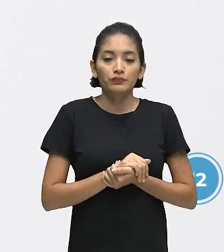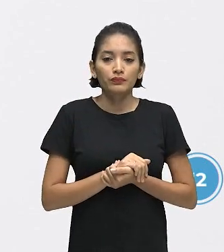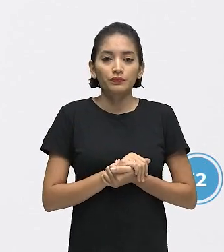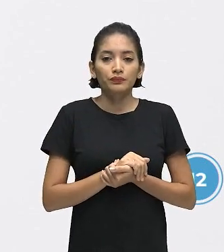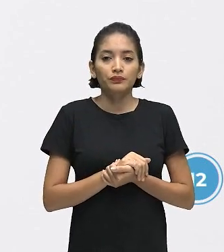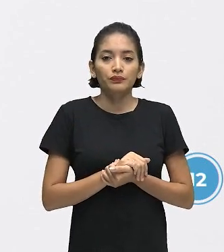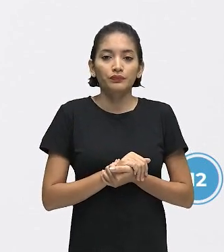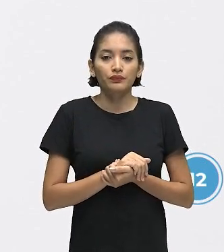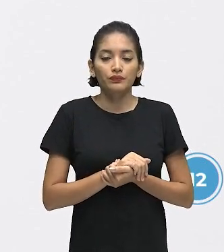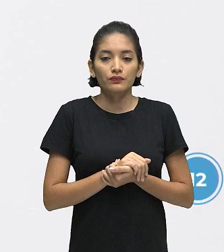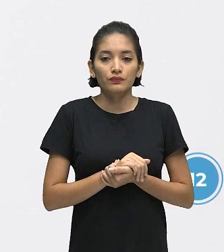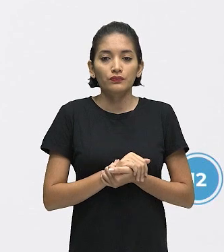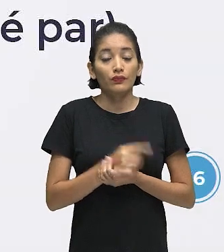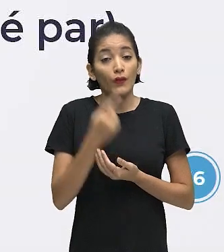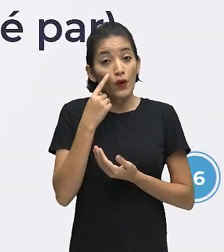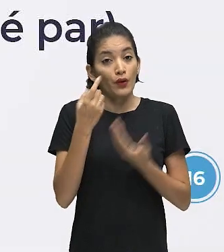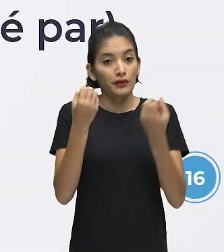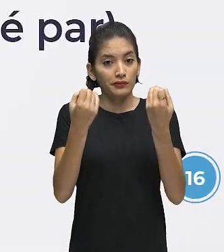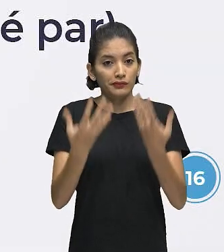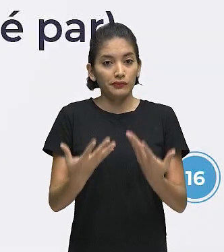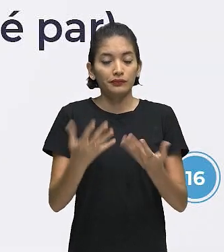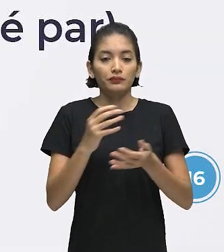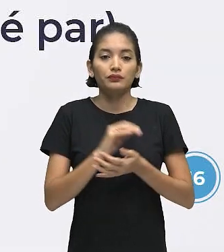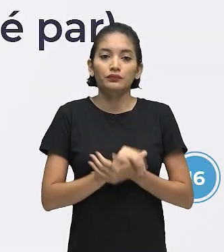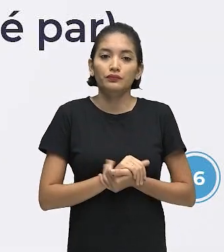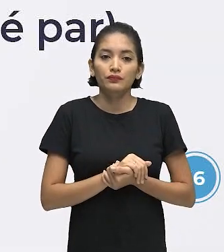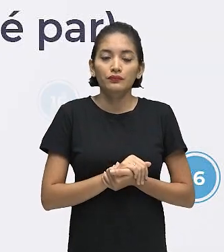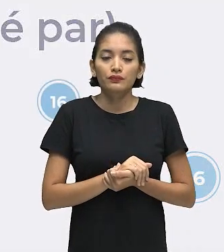Vamos ver lá no nosso comentário.